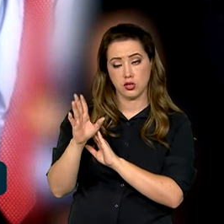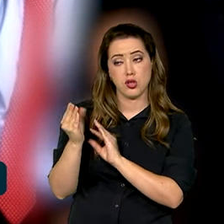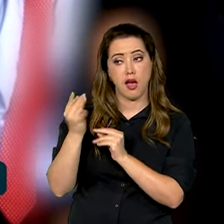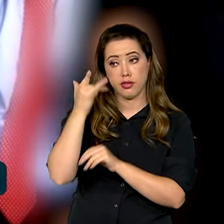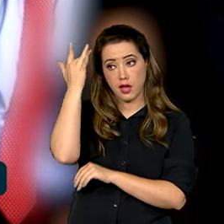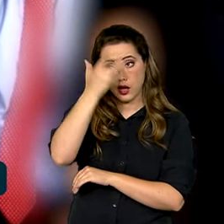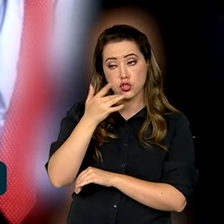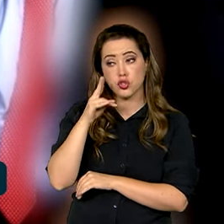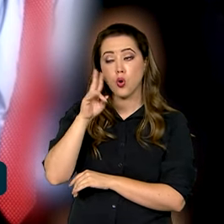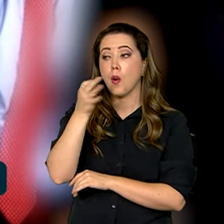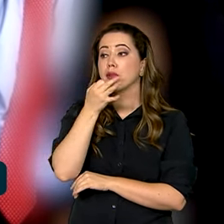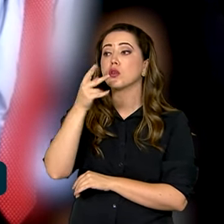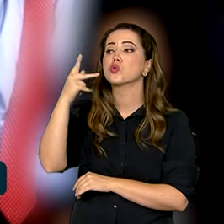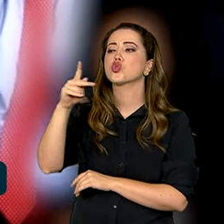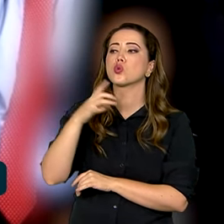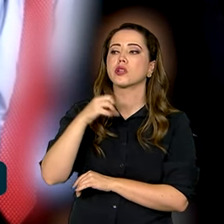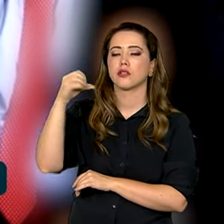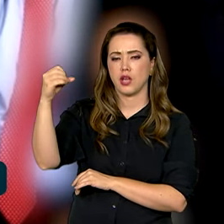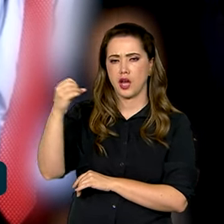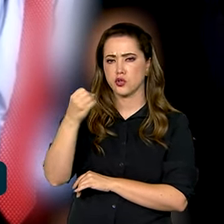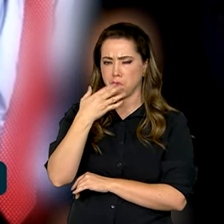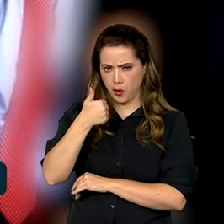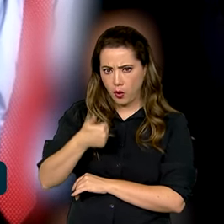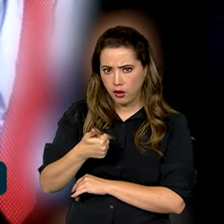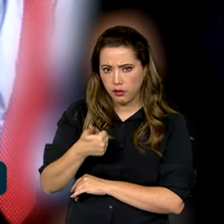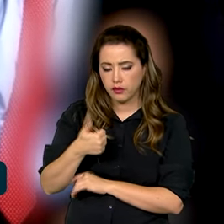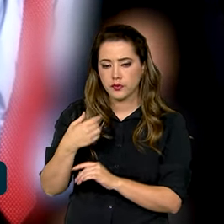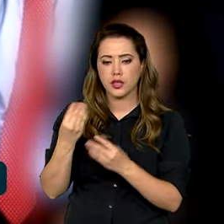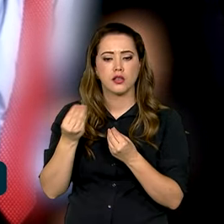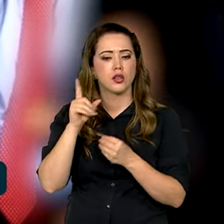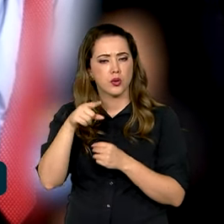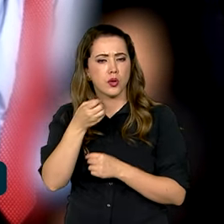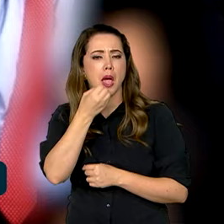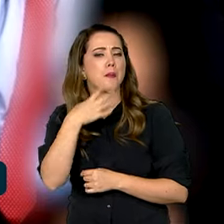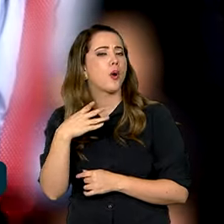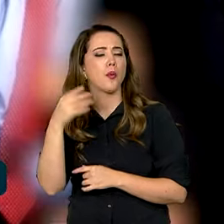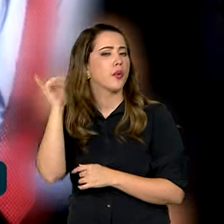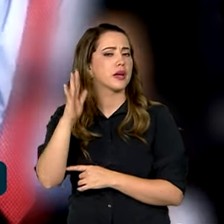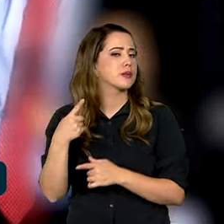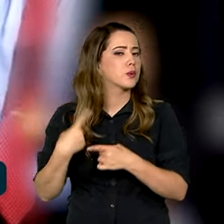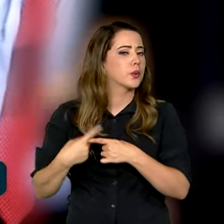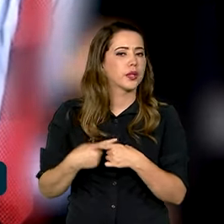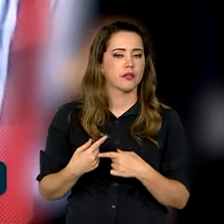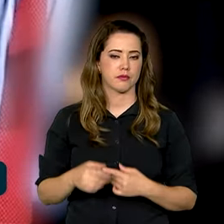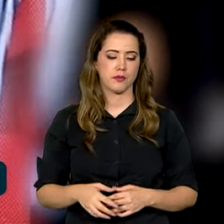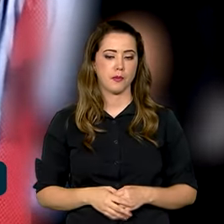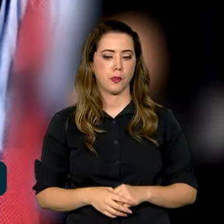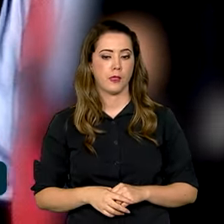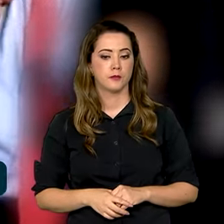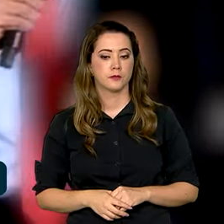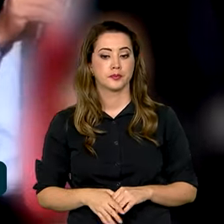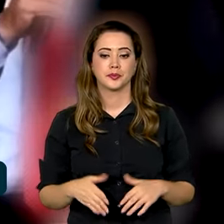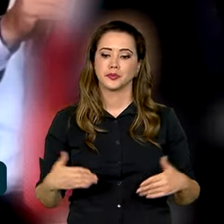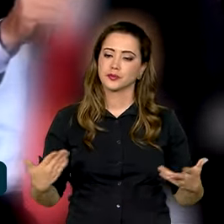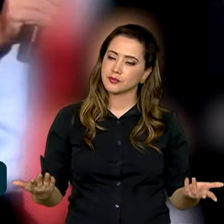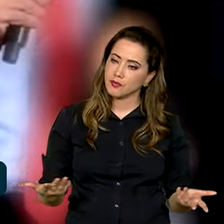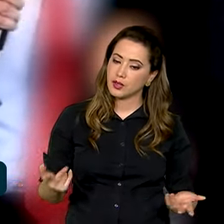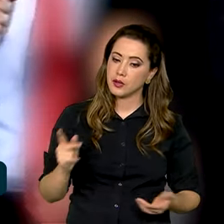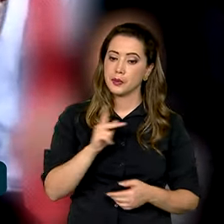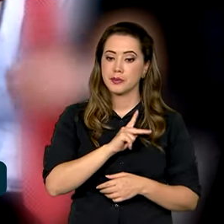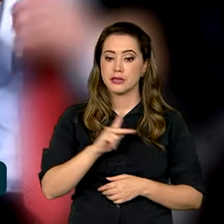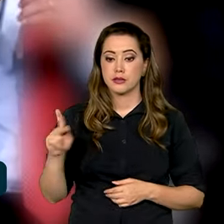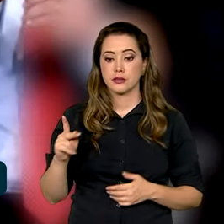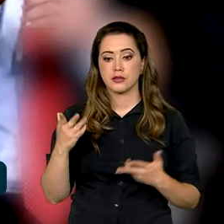viagem e o que, que você achou que é produtivo para o Brasil? Bom, presidente Rui,